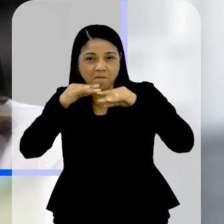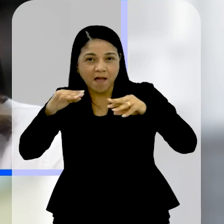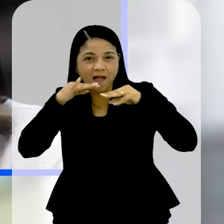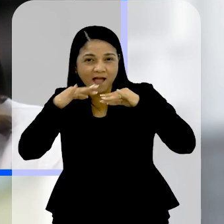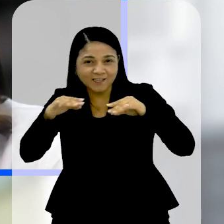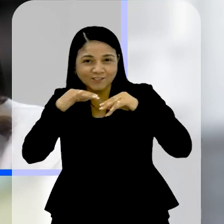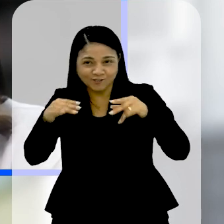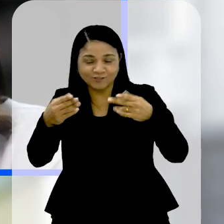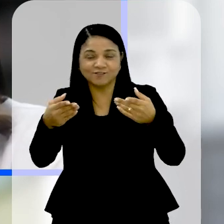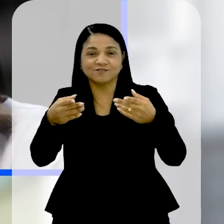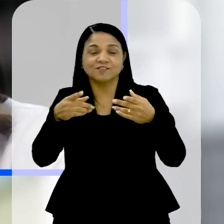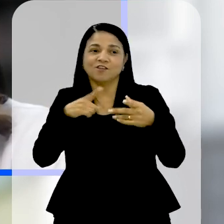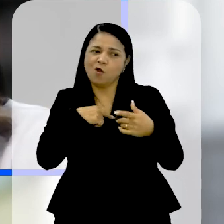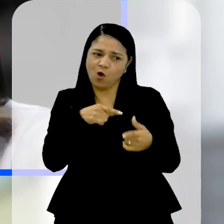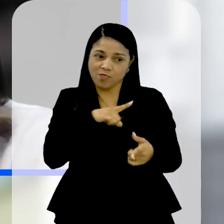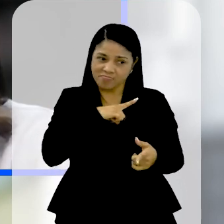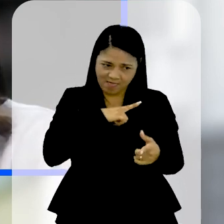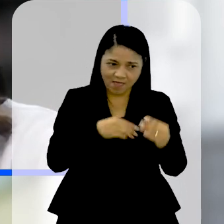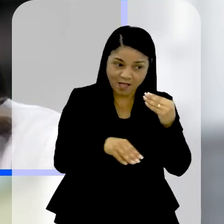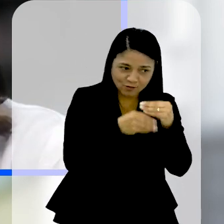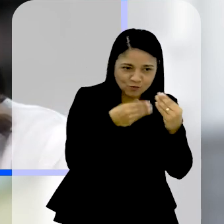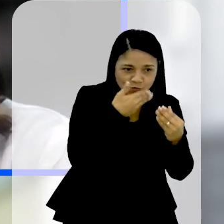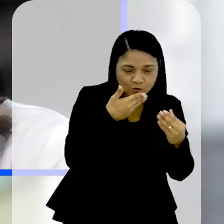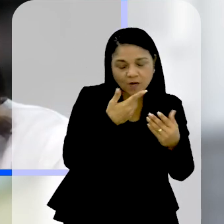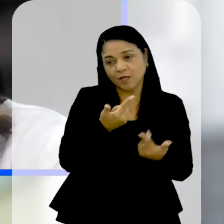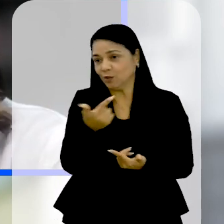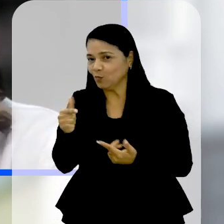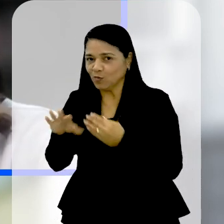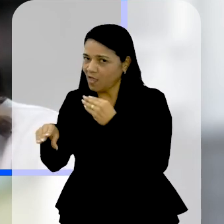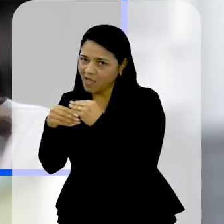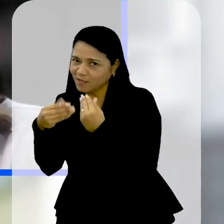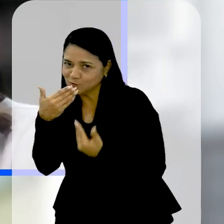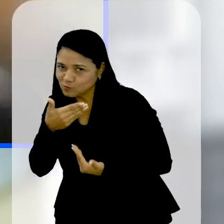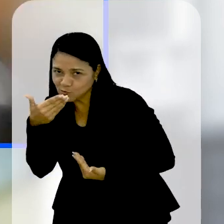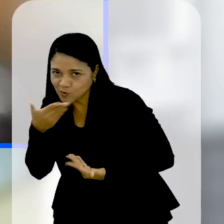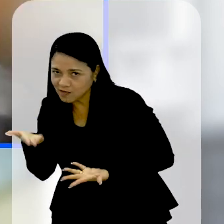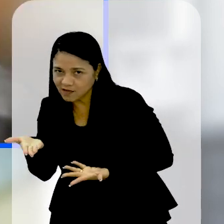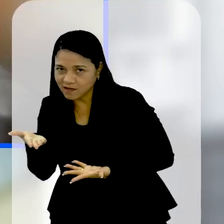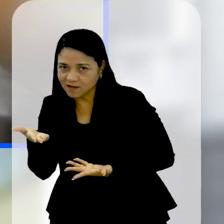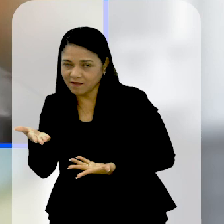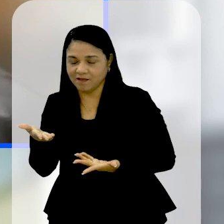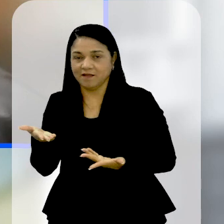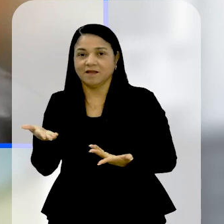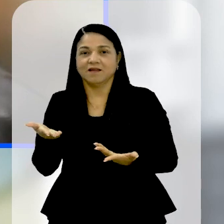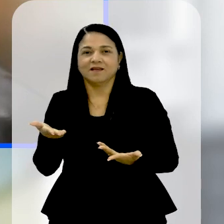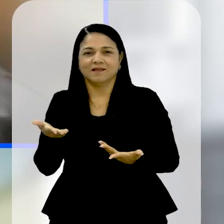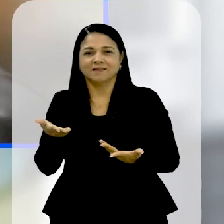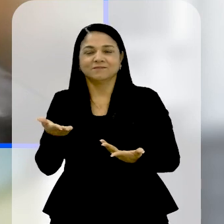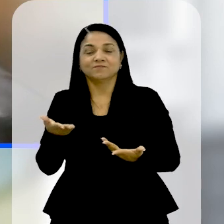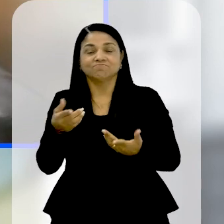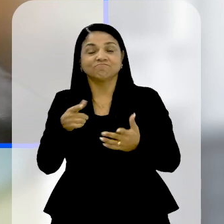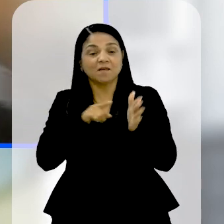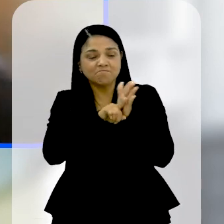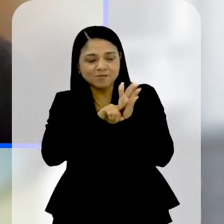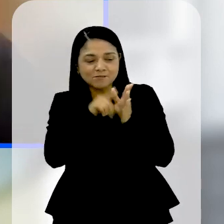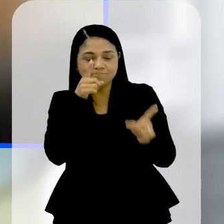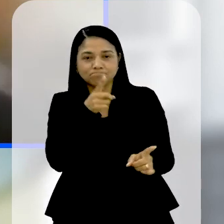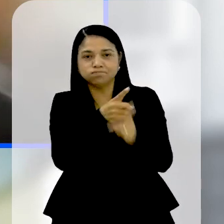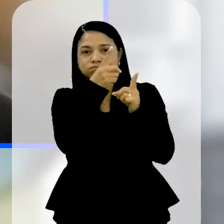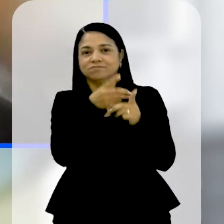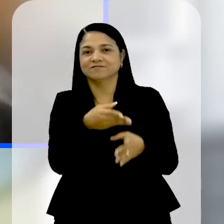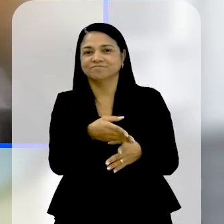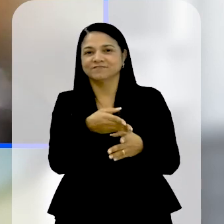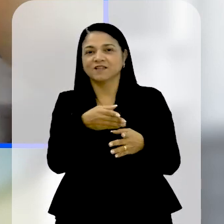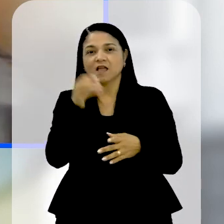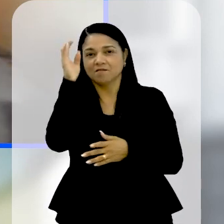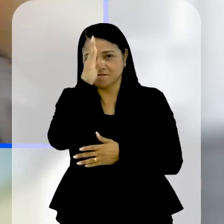Também temos sem açúcar aqui, mas olha, nosso carro-chefe é esse daqui, é esse produto. E foi o que essa pesquisa identificou, que